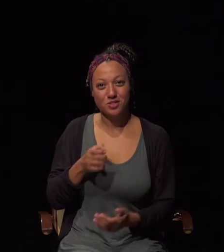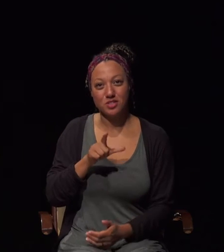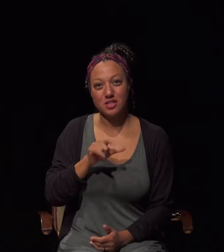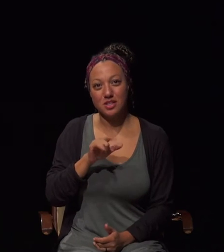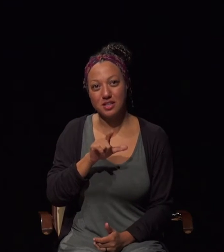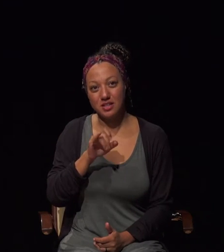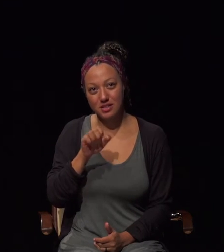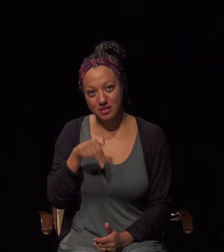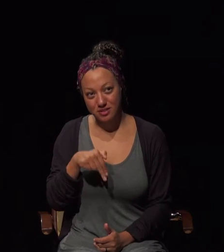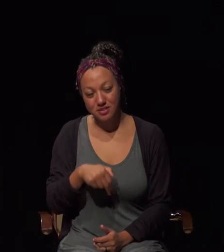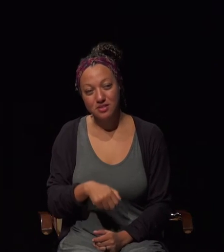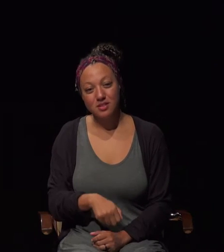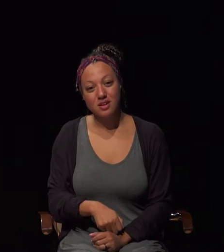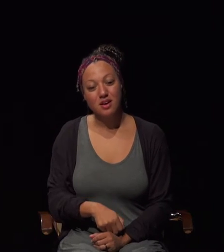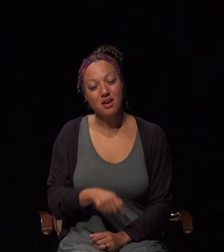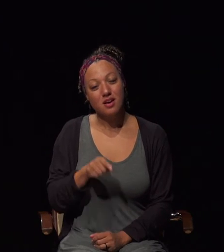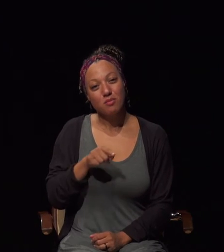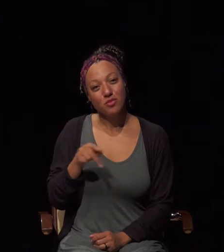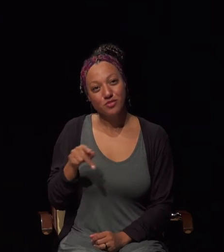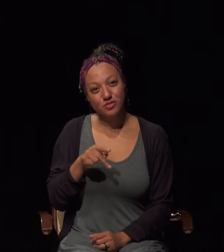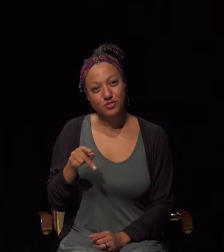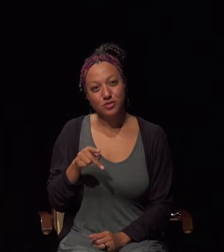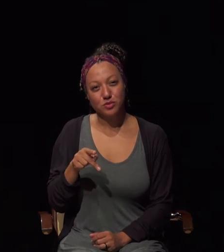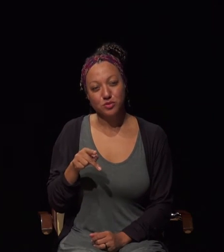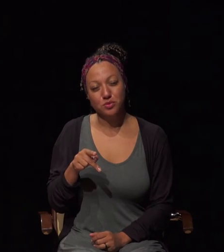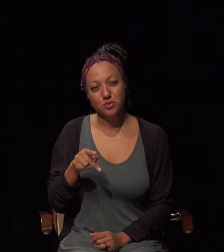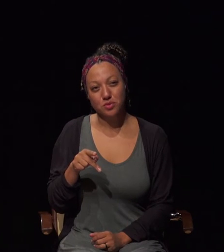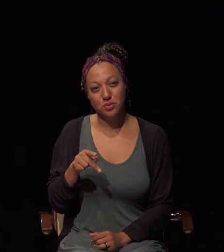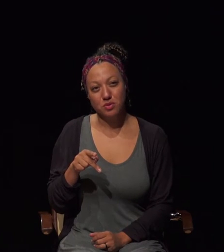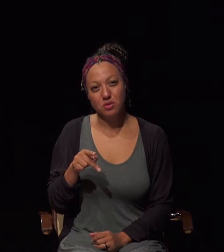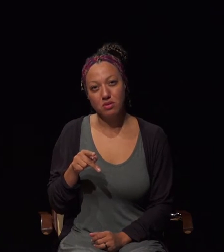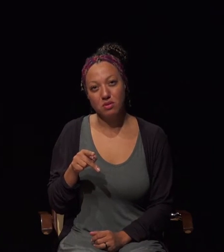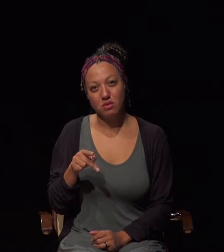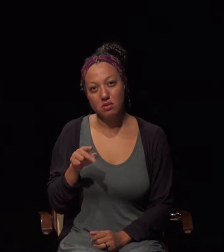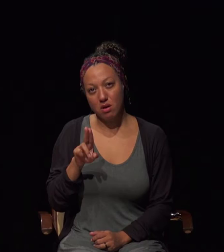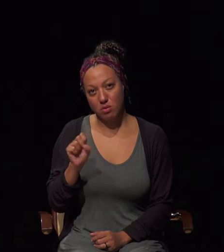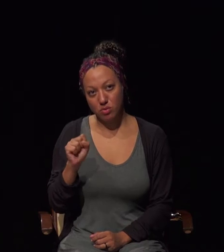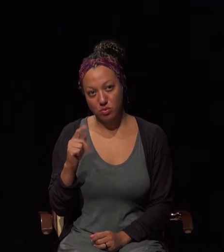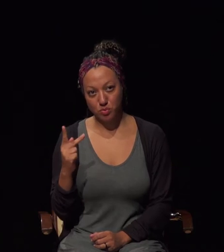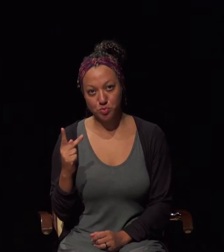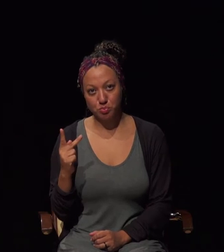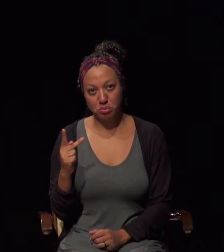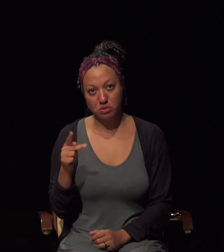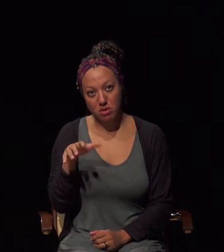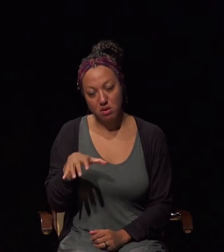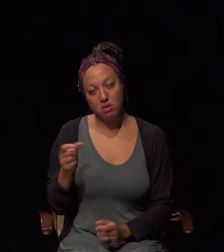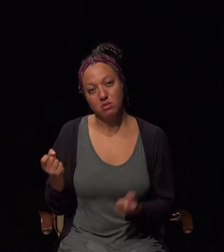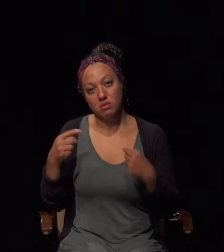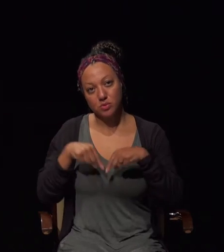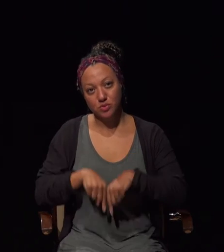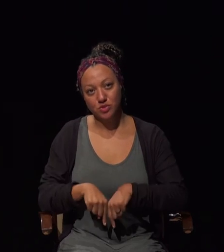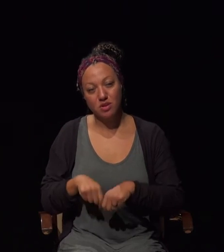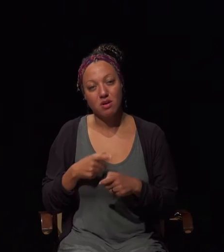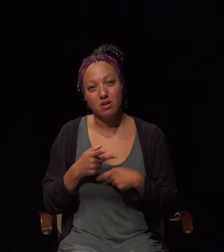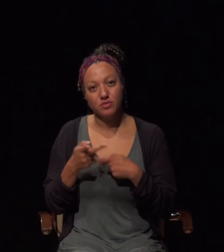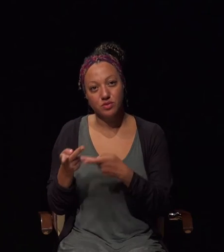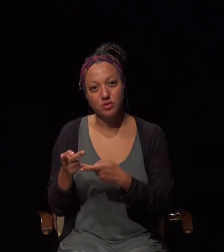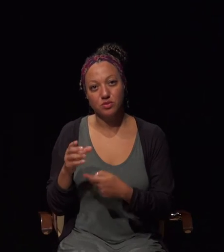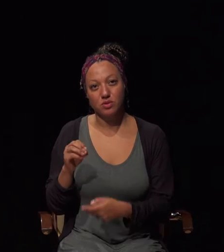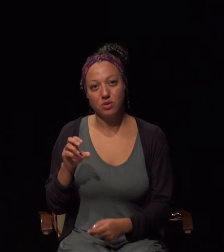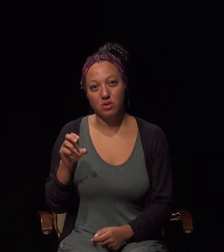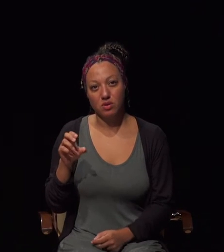schartz A Lília é professora titular no departamento de Antropologia da USP ela foi professora visitante em Oxford